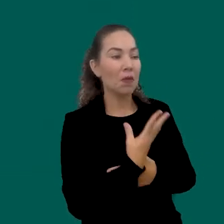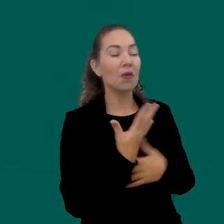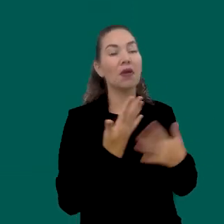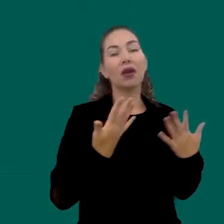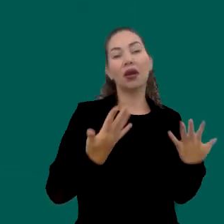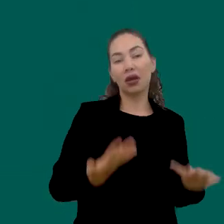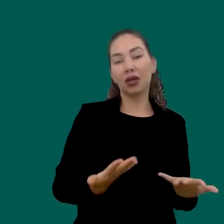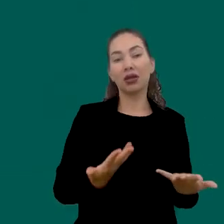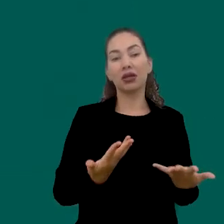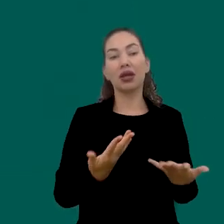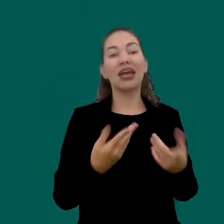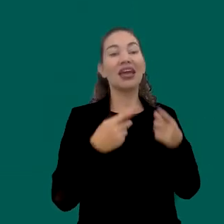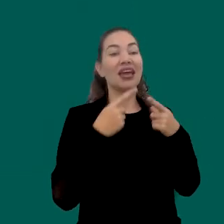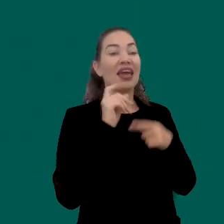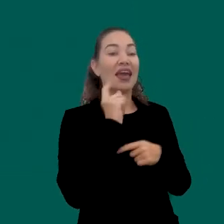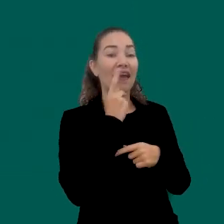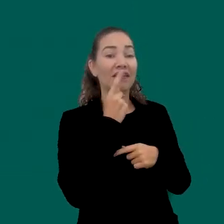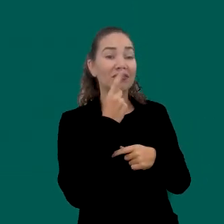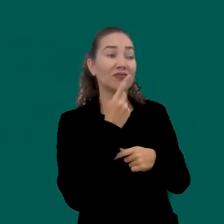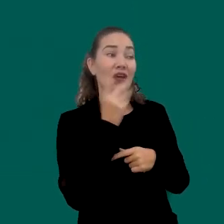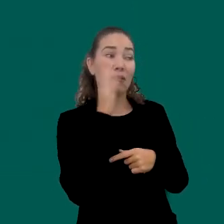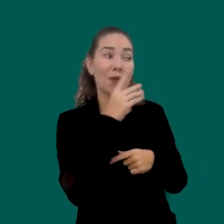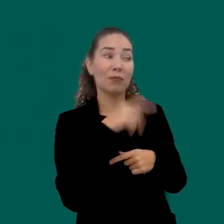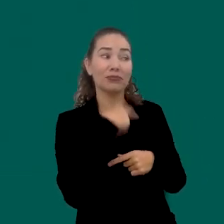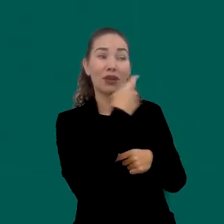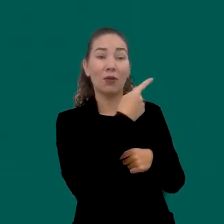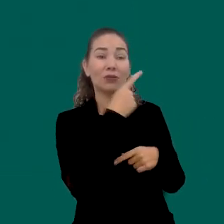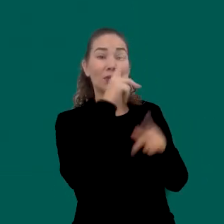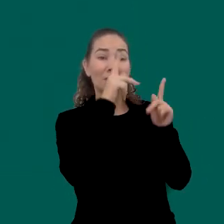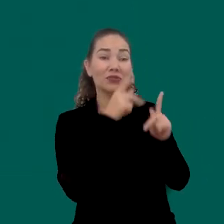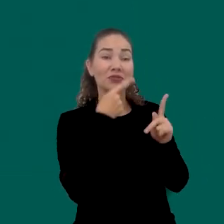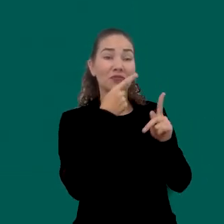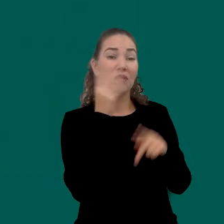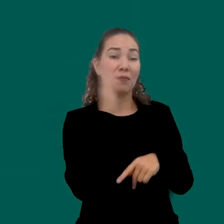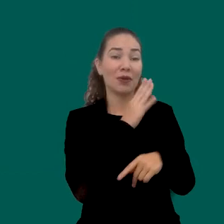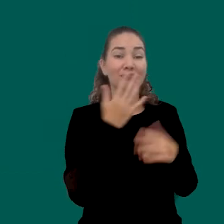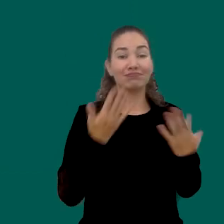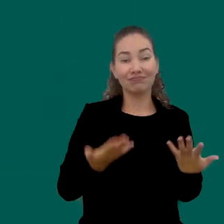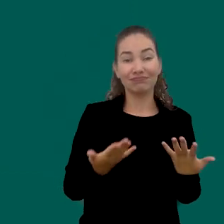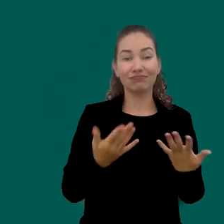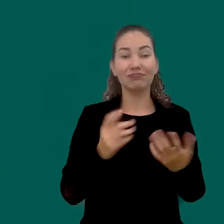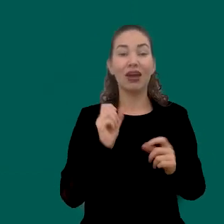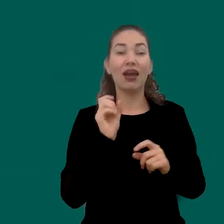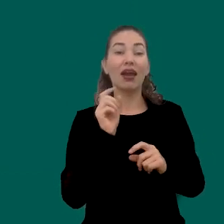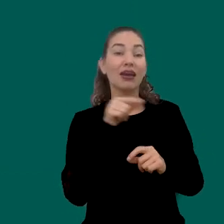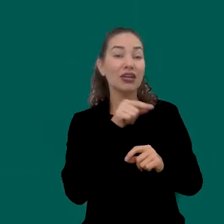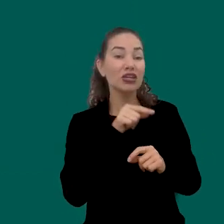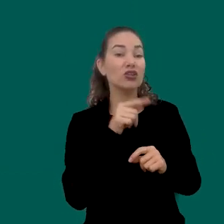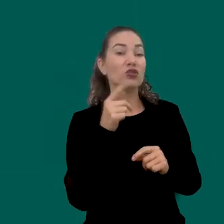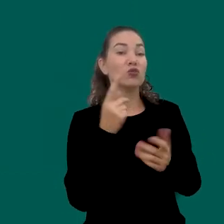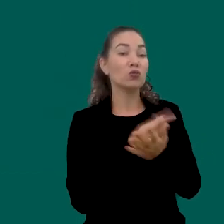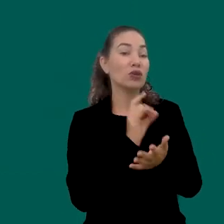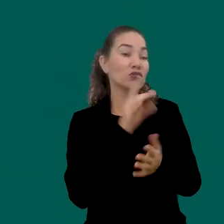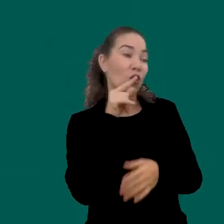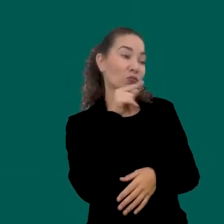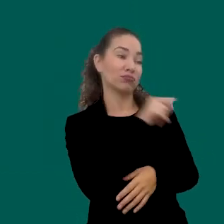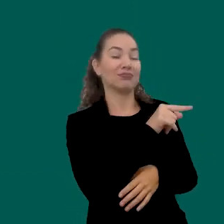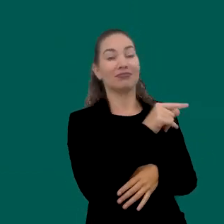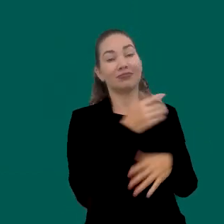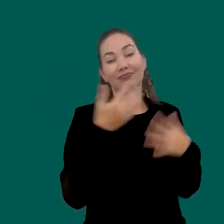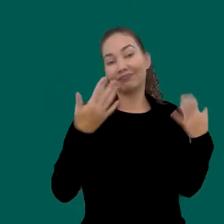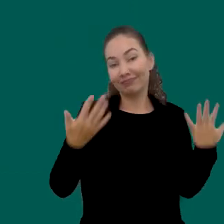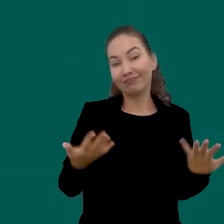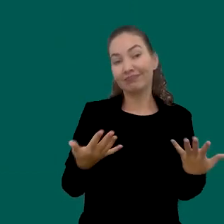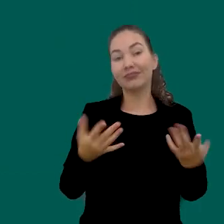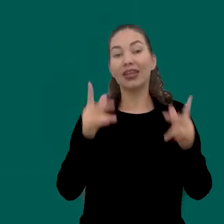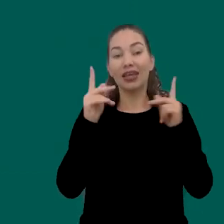acabam xingando muitas vezes a pessoa que fez o comentário negativo, porque isso aconteceu contigo, isso não acontece, então tu tem uma legião de pessoas que